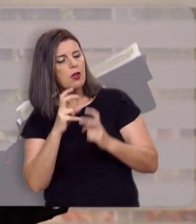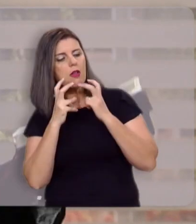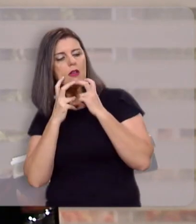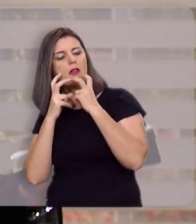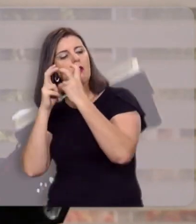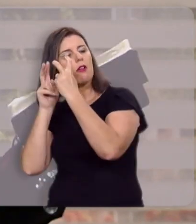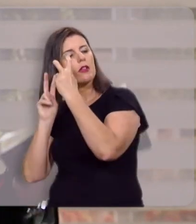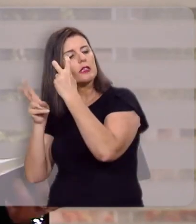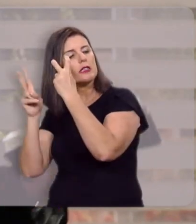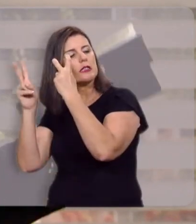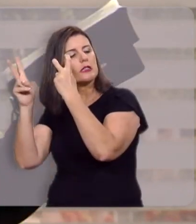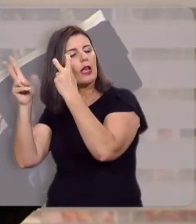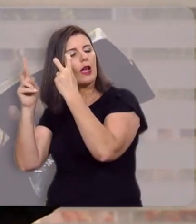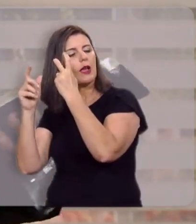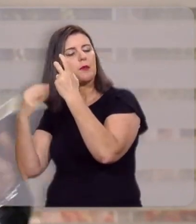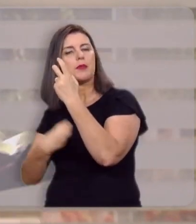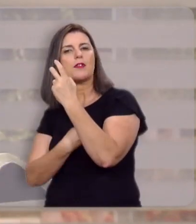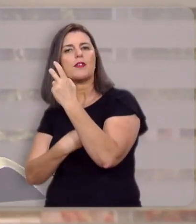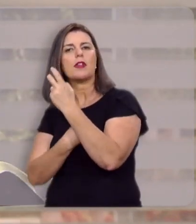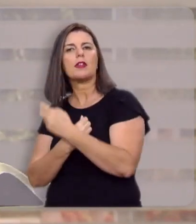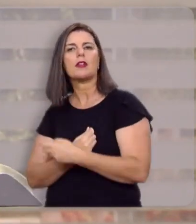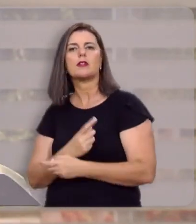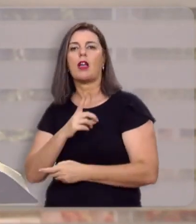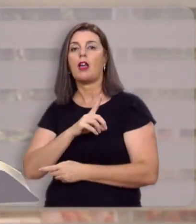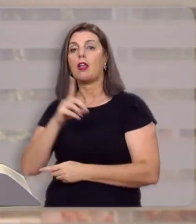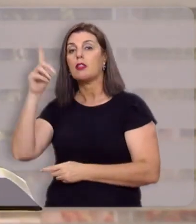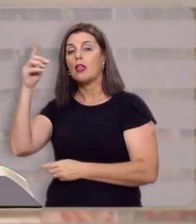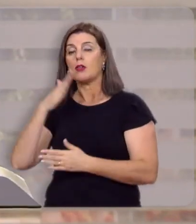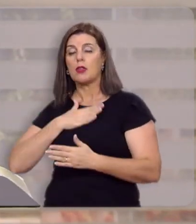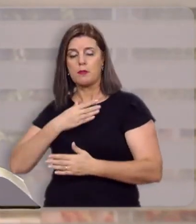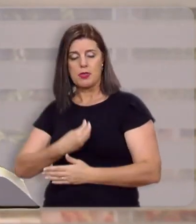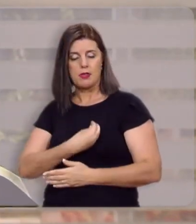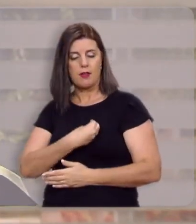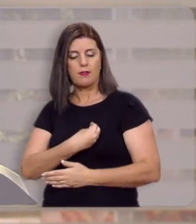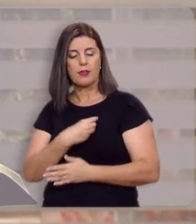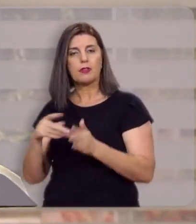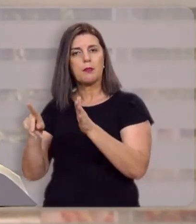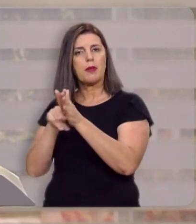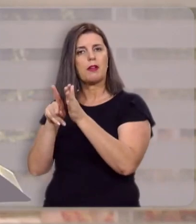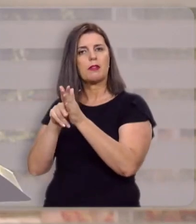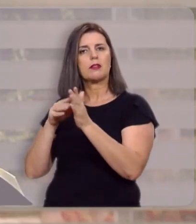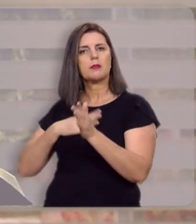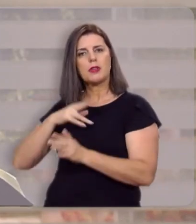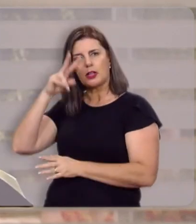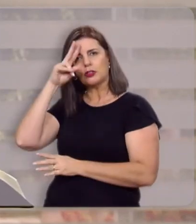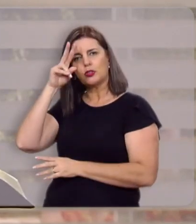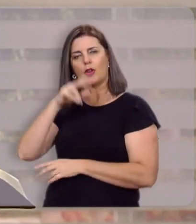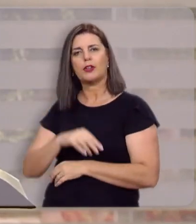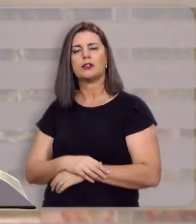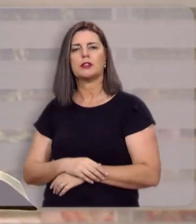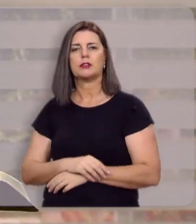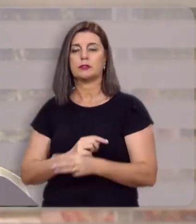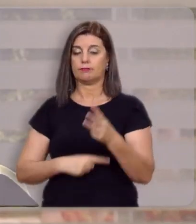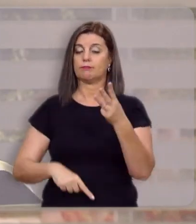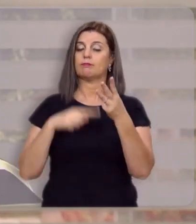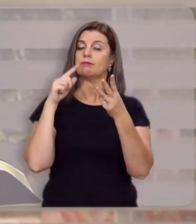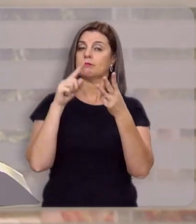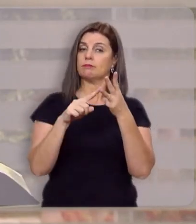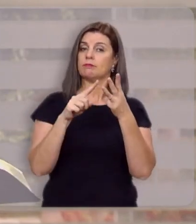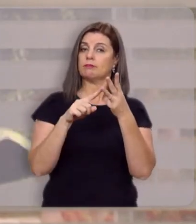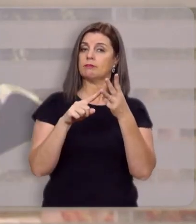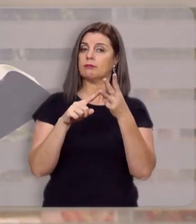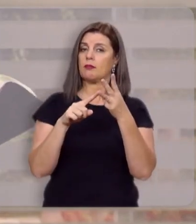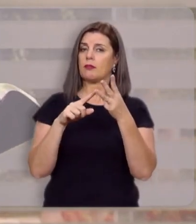e invocá-lo-ei enquanto eu viver. Ele é o Deus da minha vida, Ele é o Deus da minha história. Mas em terceiro